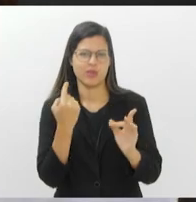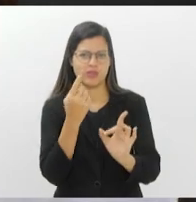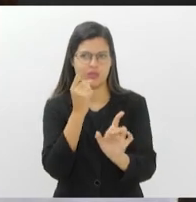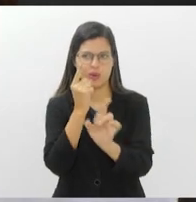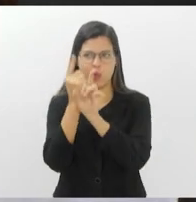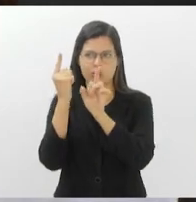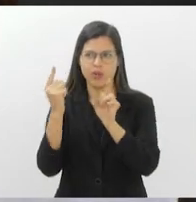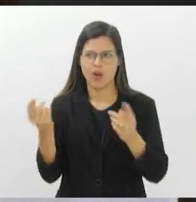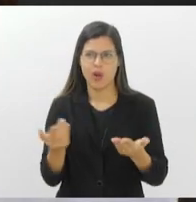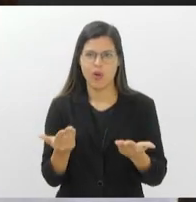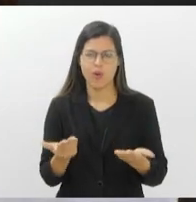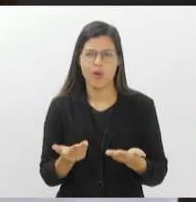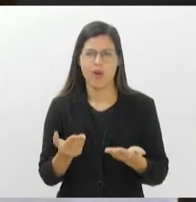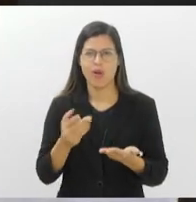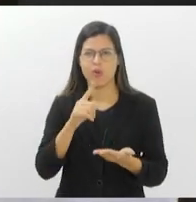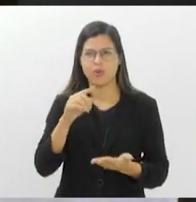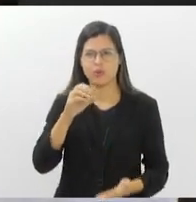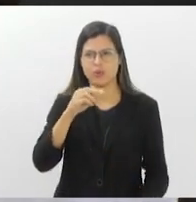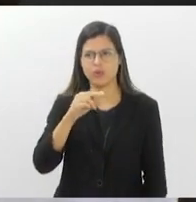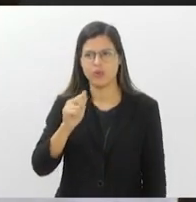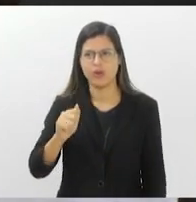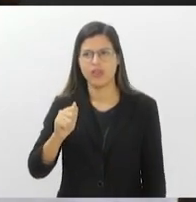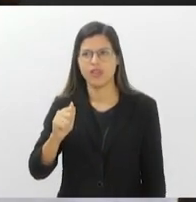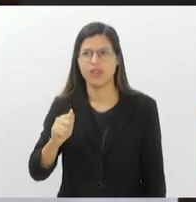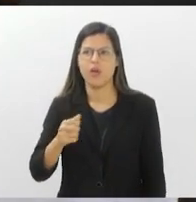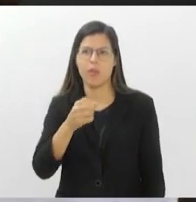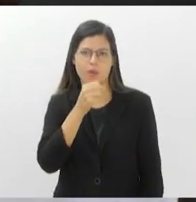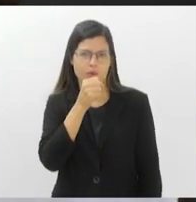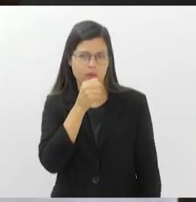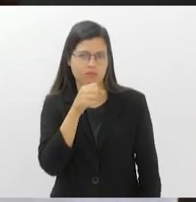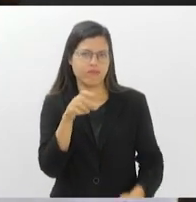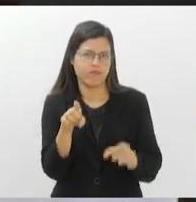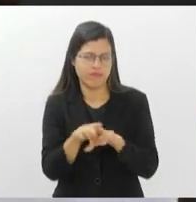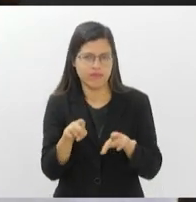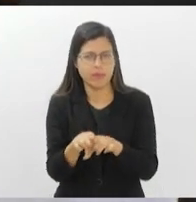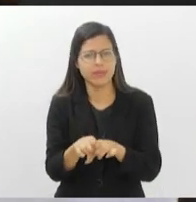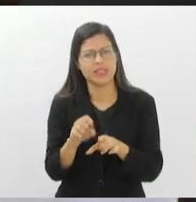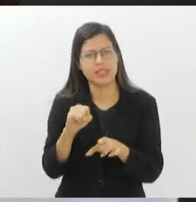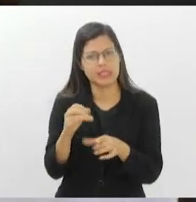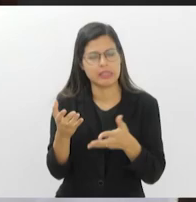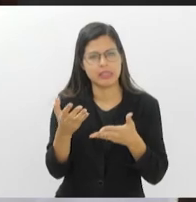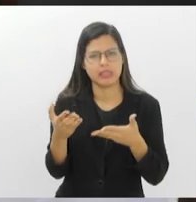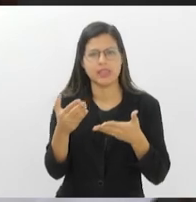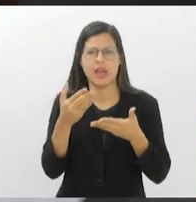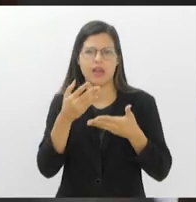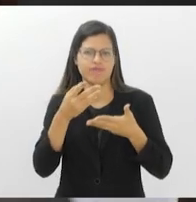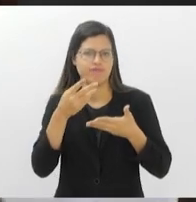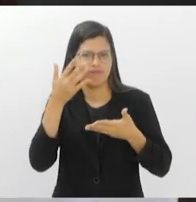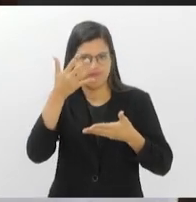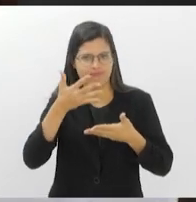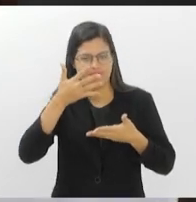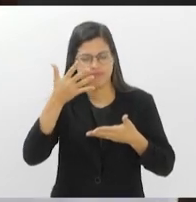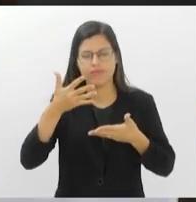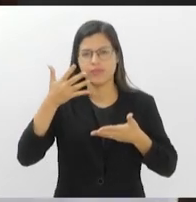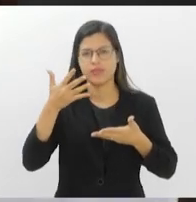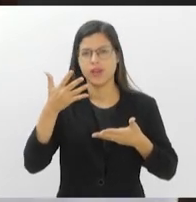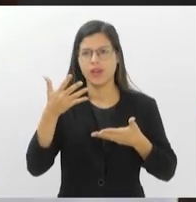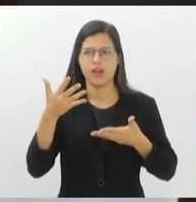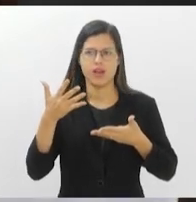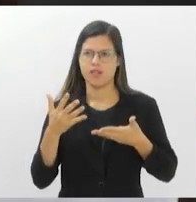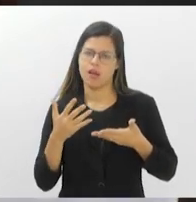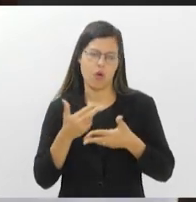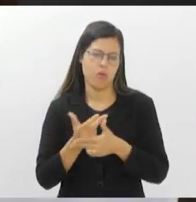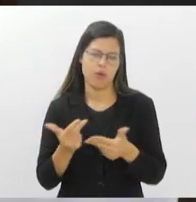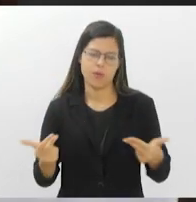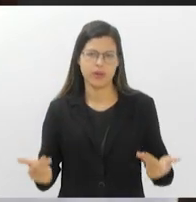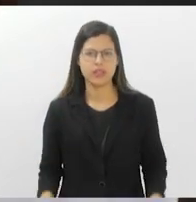E agora com vocês, Zona Mental. O microfone aqui está aberto, se vocês quiserem também falar, se quiserem fazer uma consideração